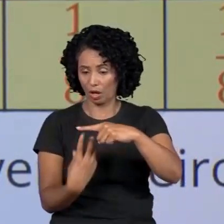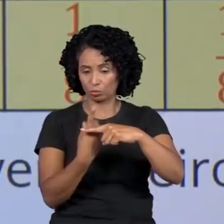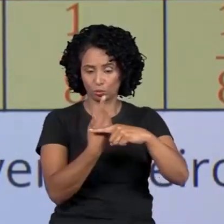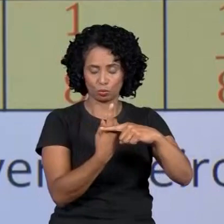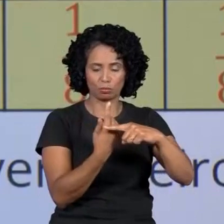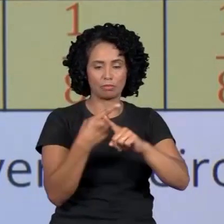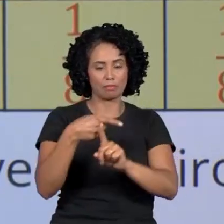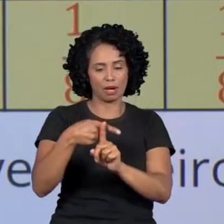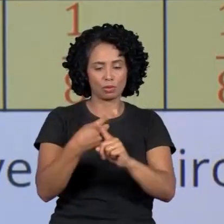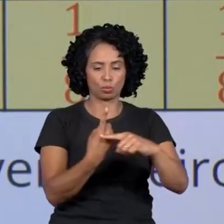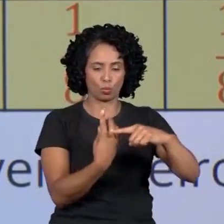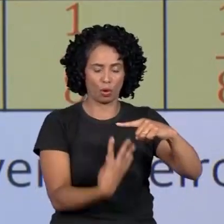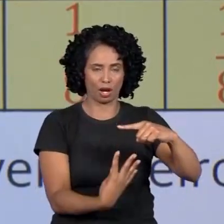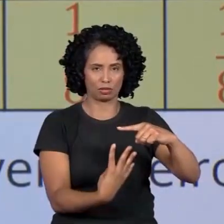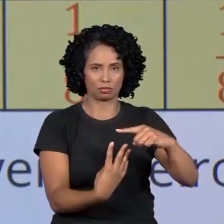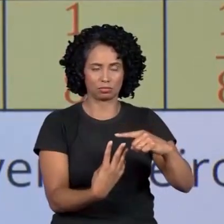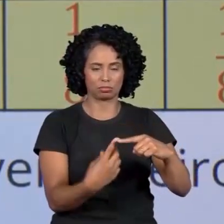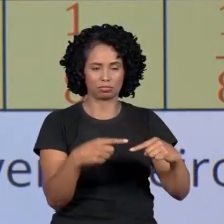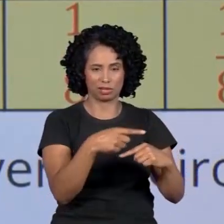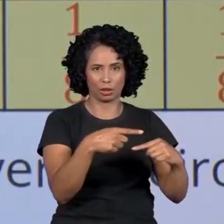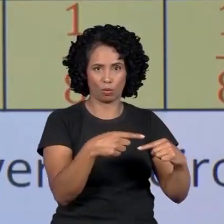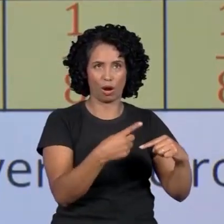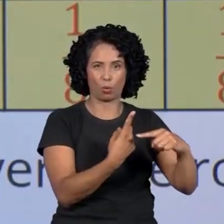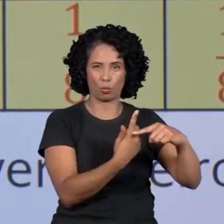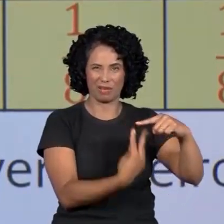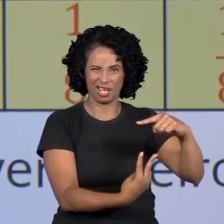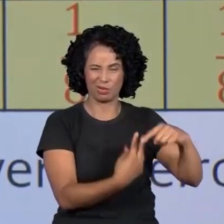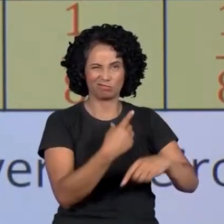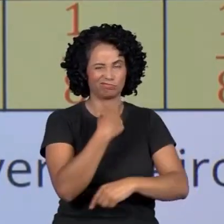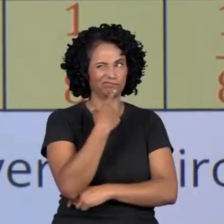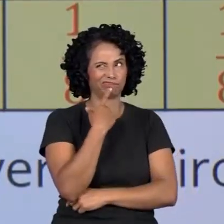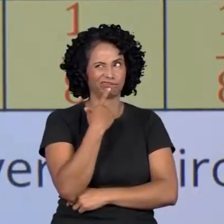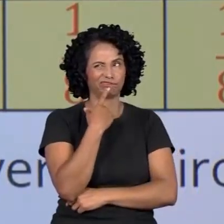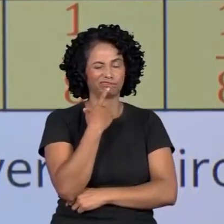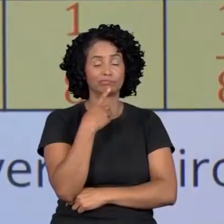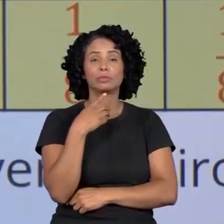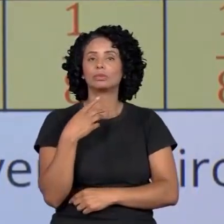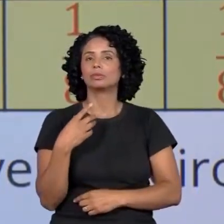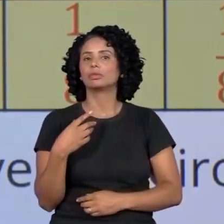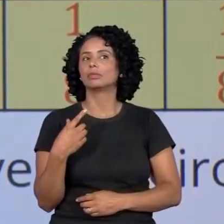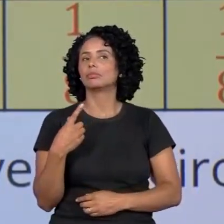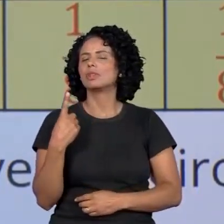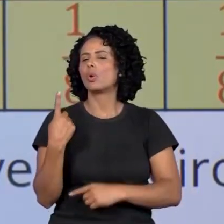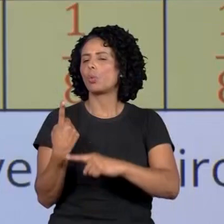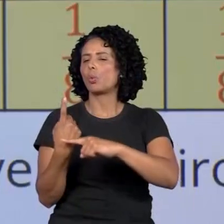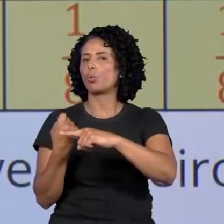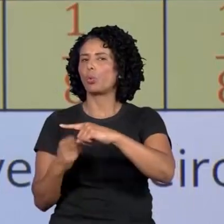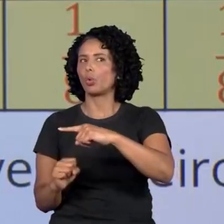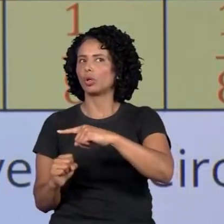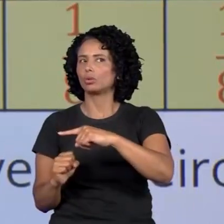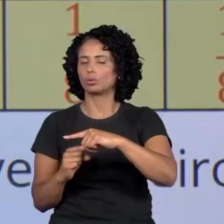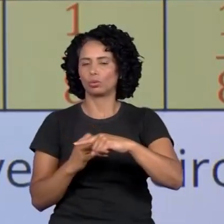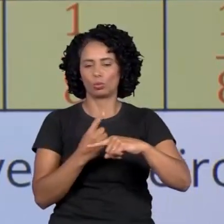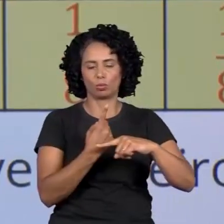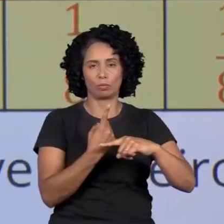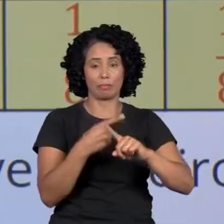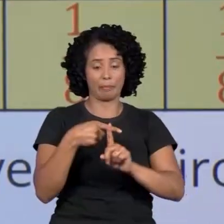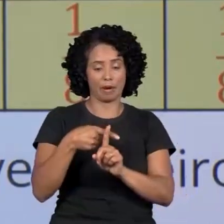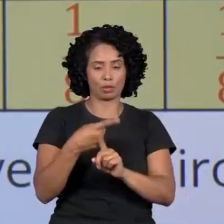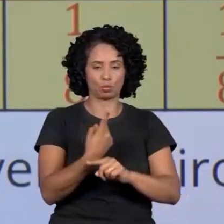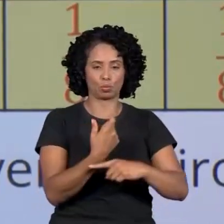mais 1/8? Será que se eu juntar 1/8 mais 1/8, eu vou obter a mesma coisa que